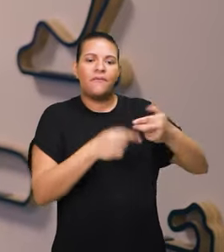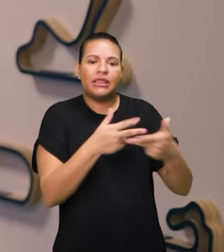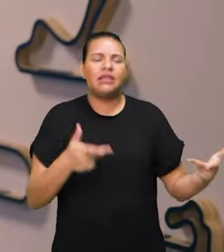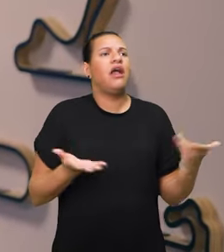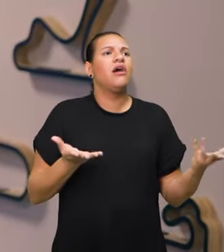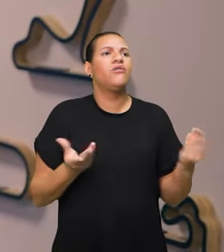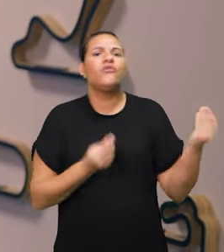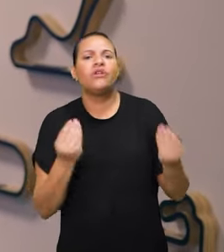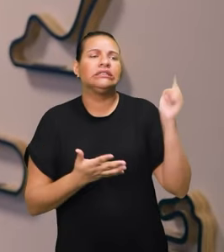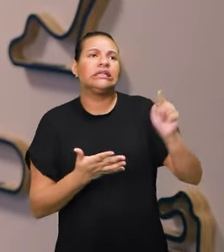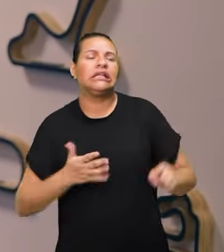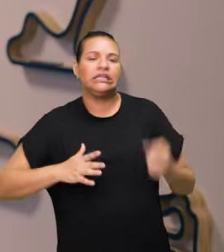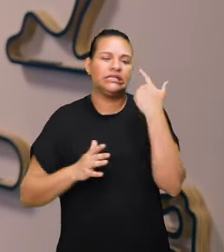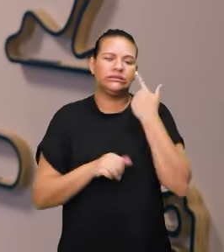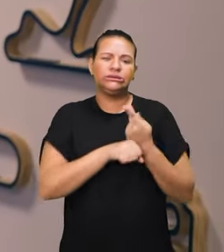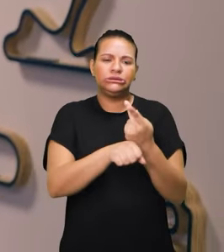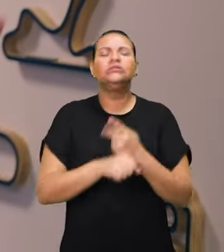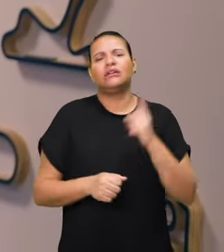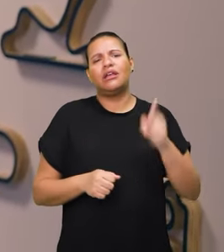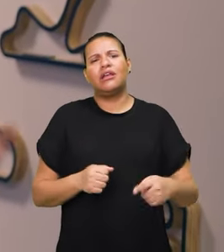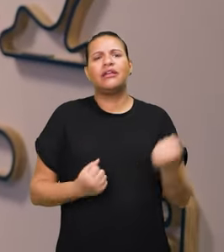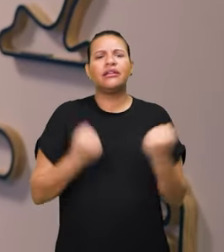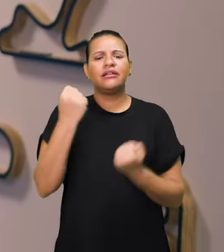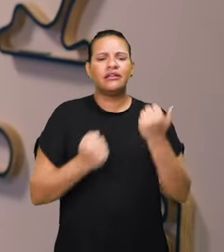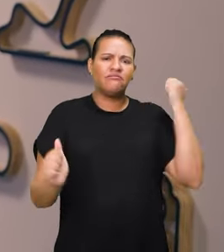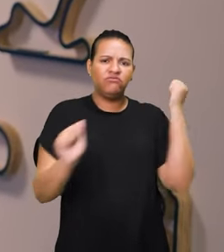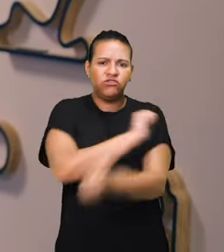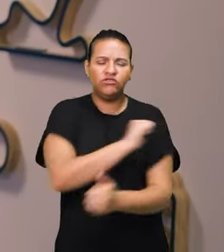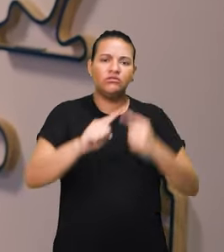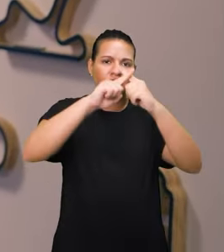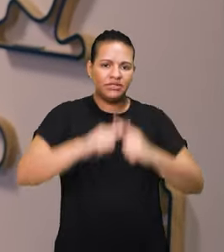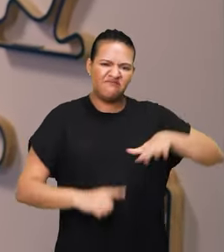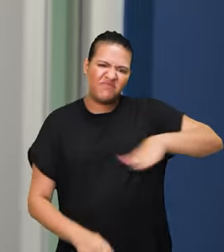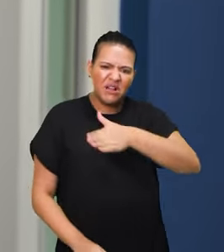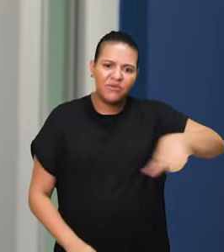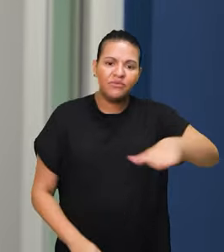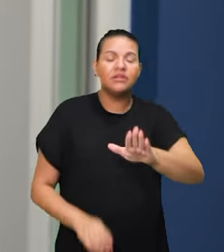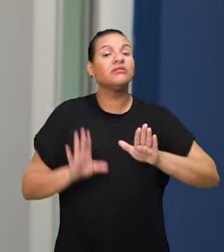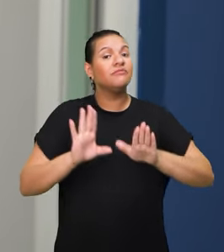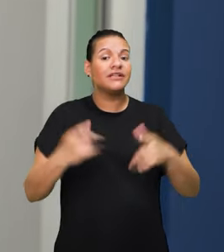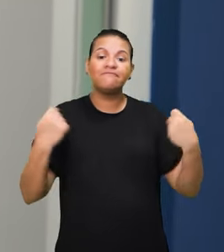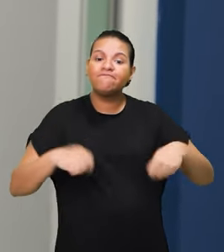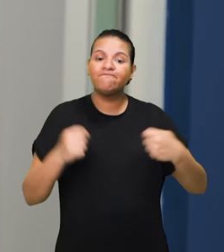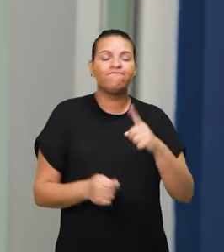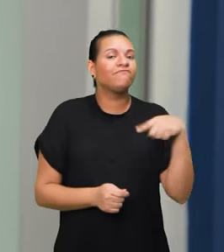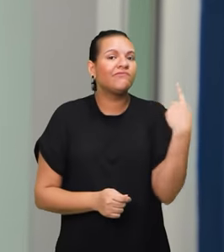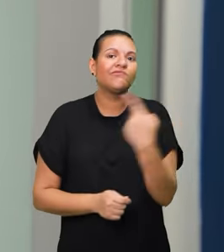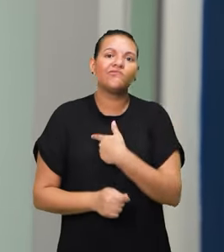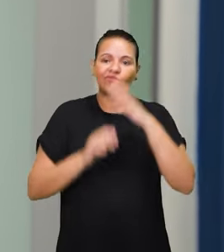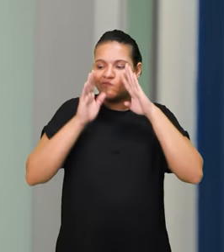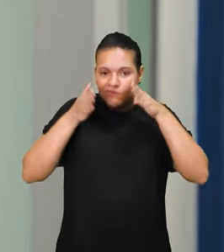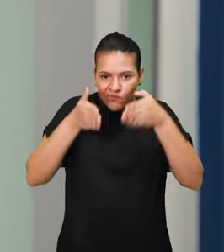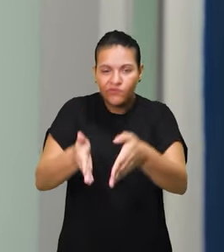compósito né então a gente foi olhando o mercado e falou Pô por a gente mesmo com carro de competição não busca isso a gente cria uma equipe super